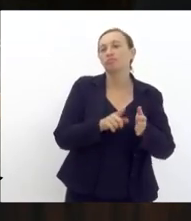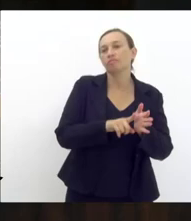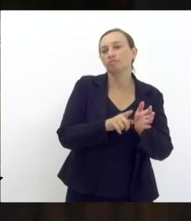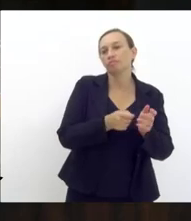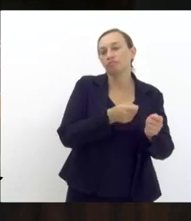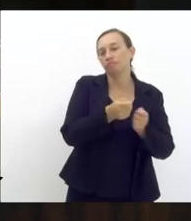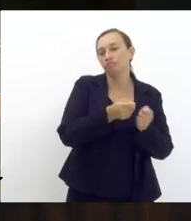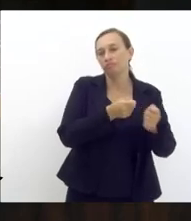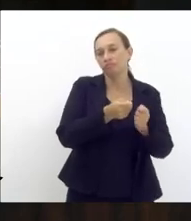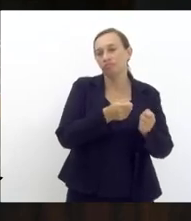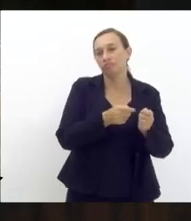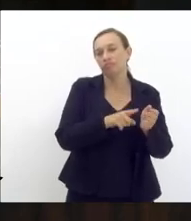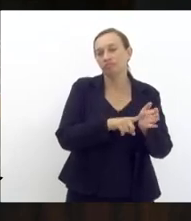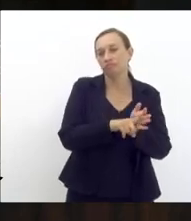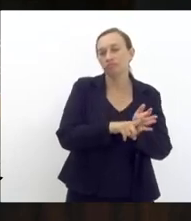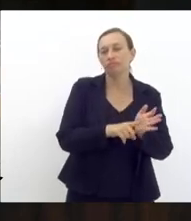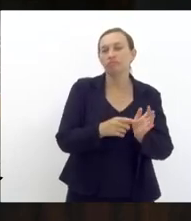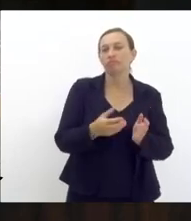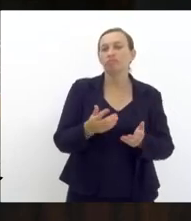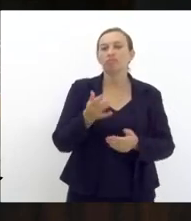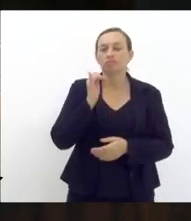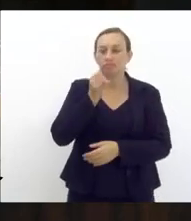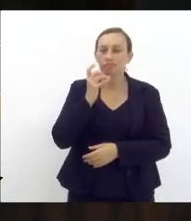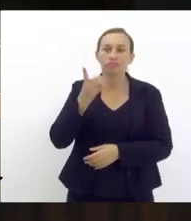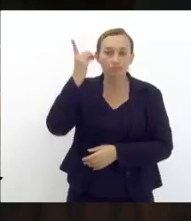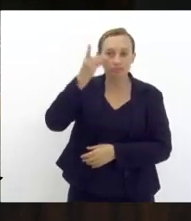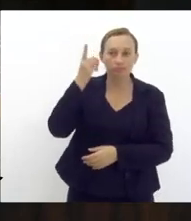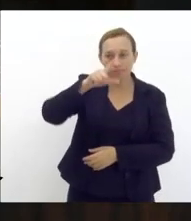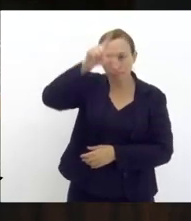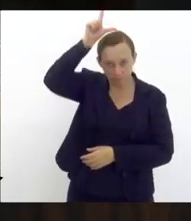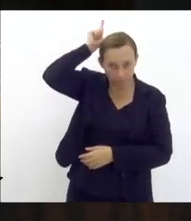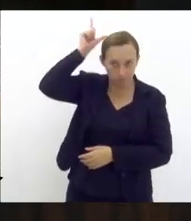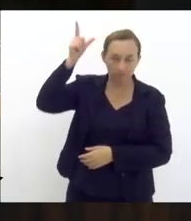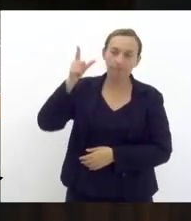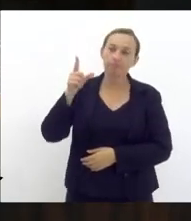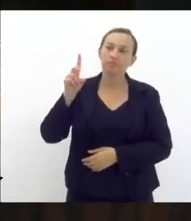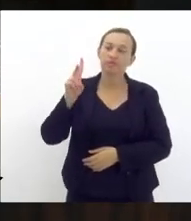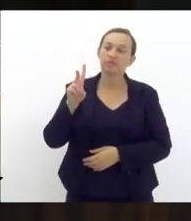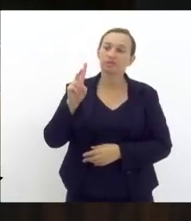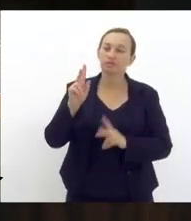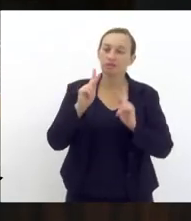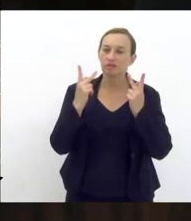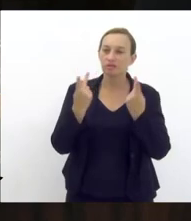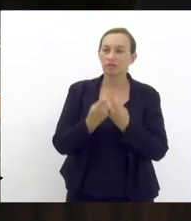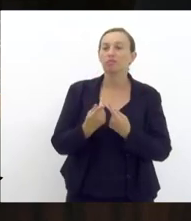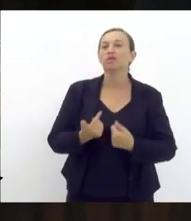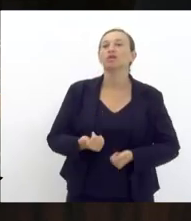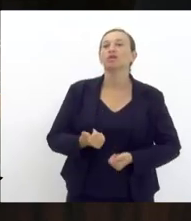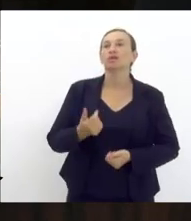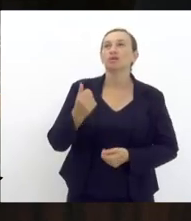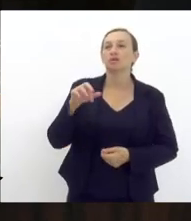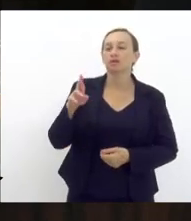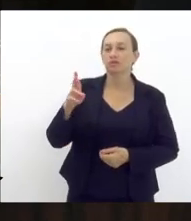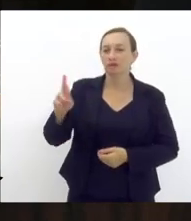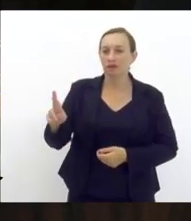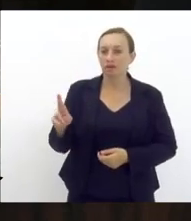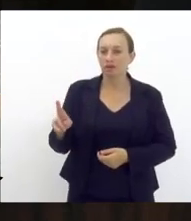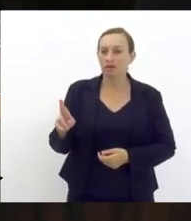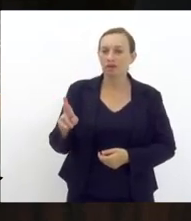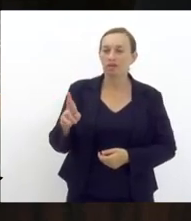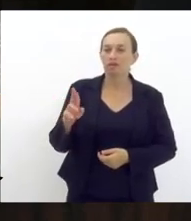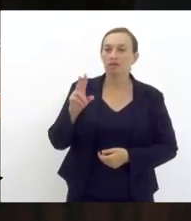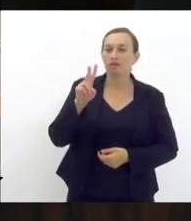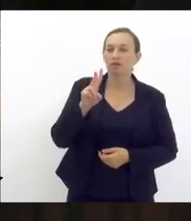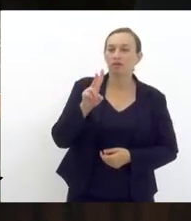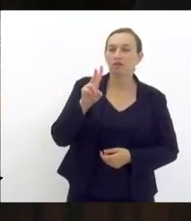e fiscalização favorável relatores Deputado Luiz Paulo Wando família Rosemberg Reis e Luiz